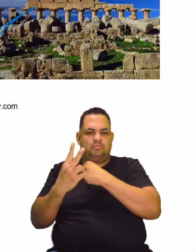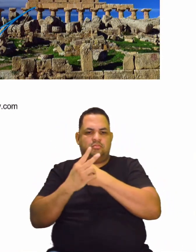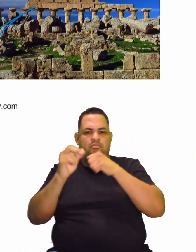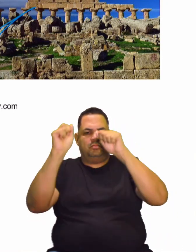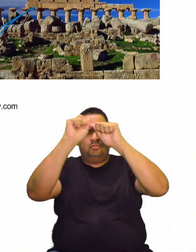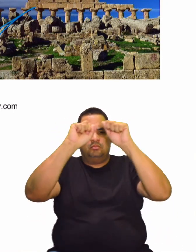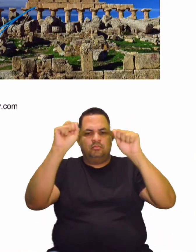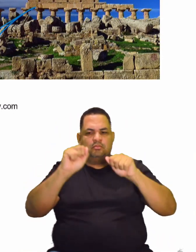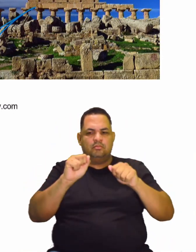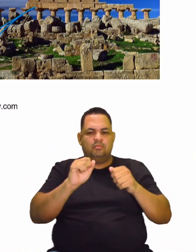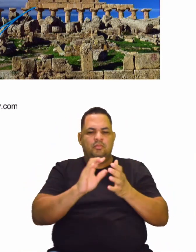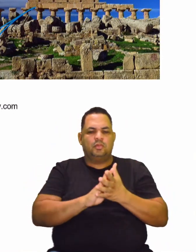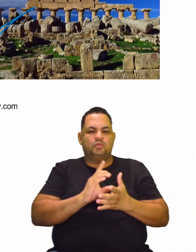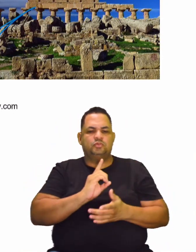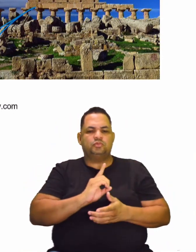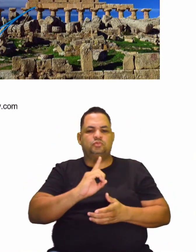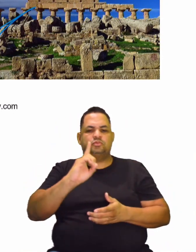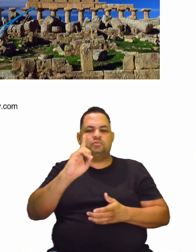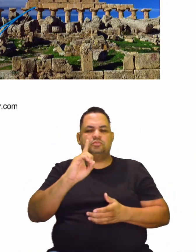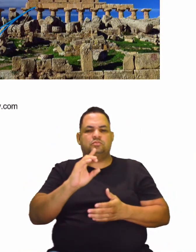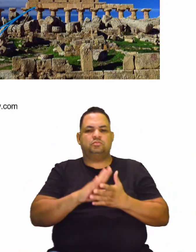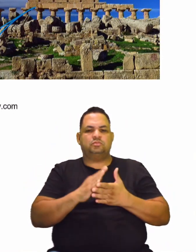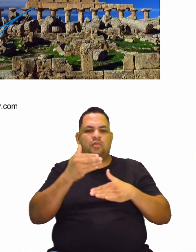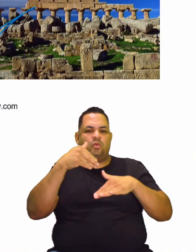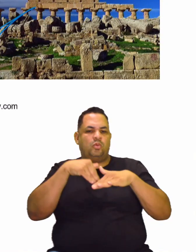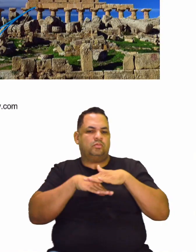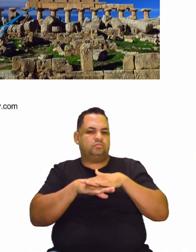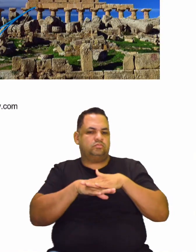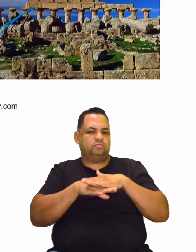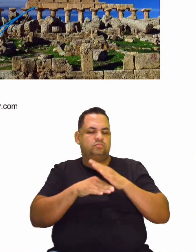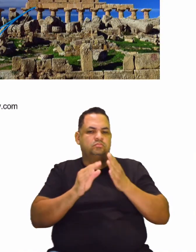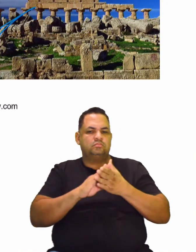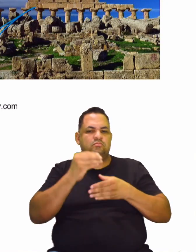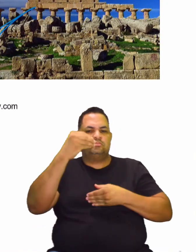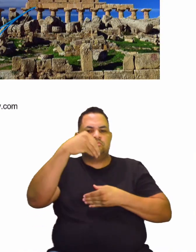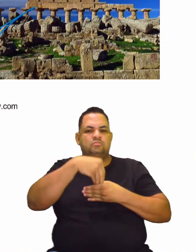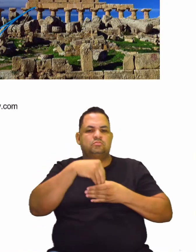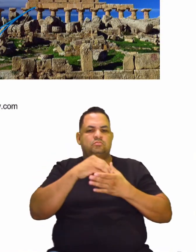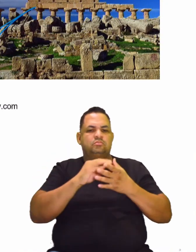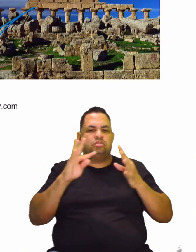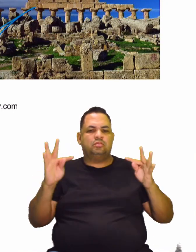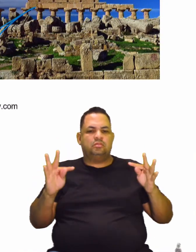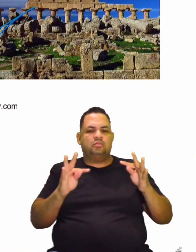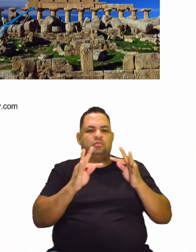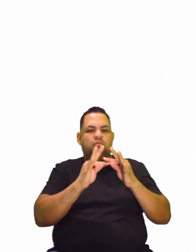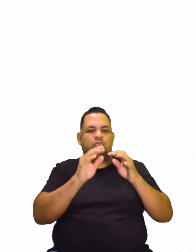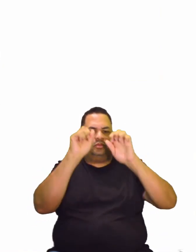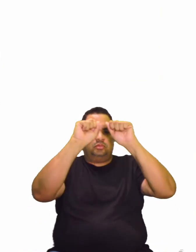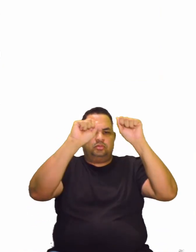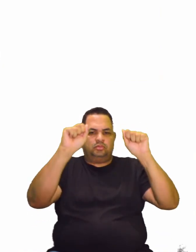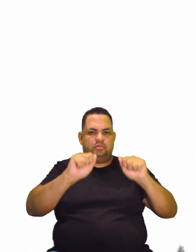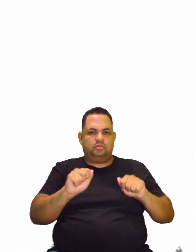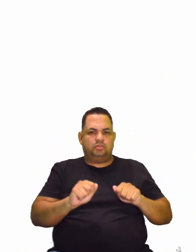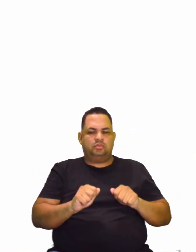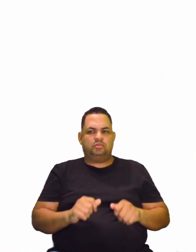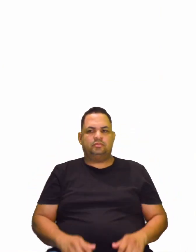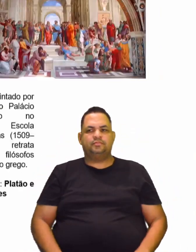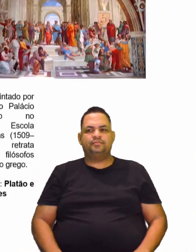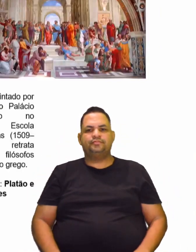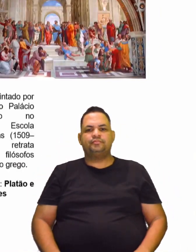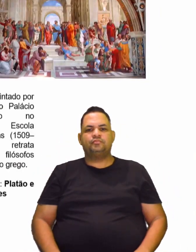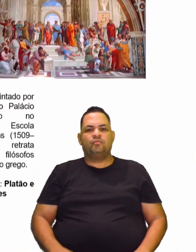dos deuses. Então, eles sempre armazenavam dentro, né, dos templos as esculturas dos deuses.